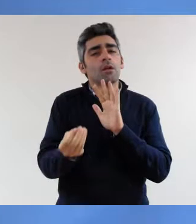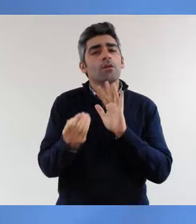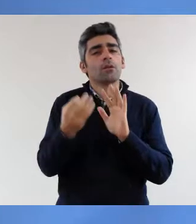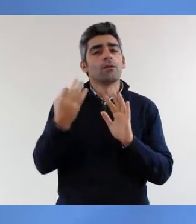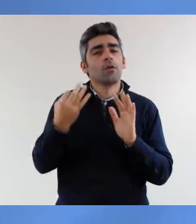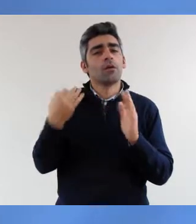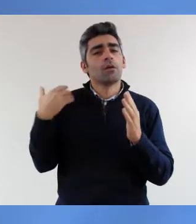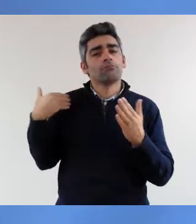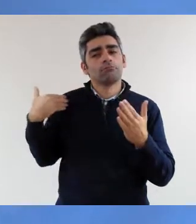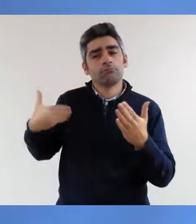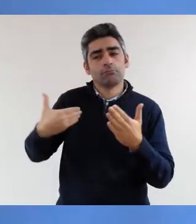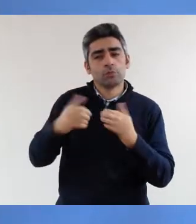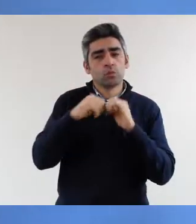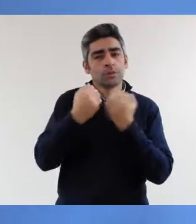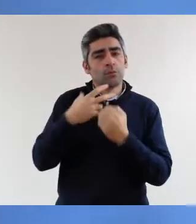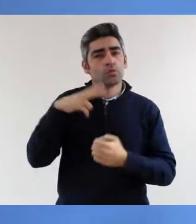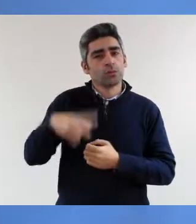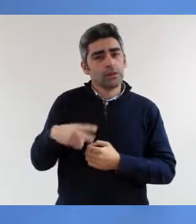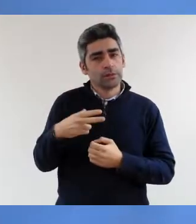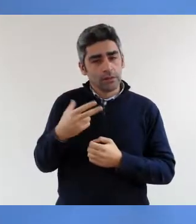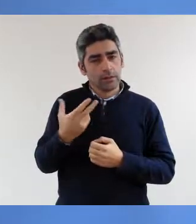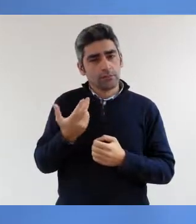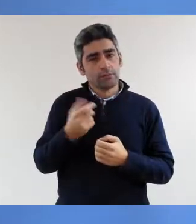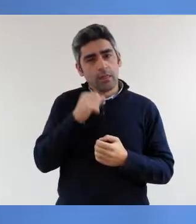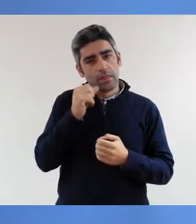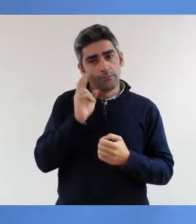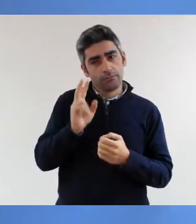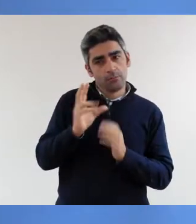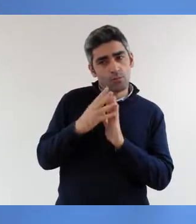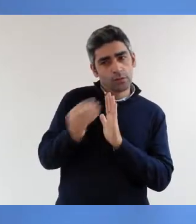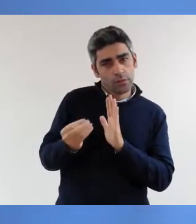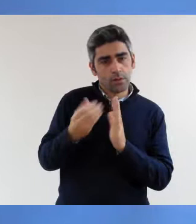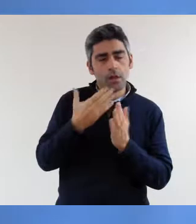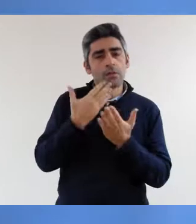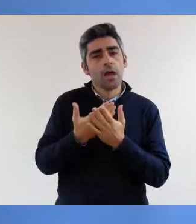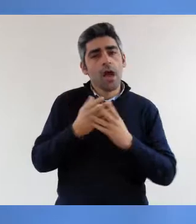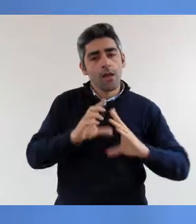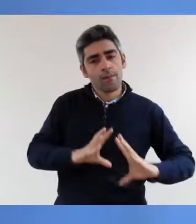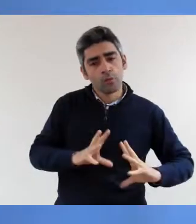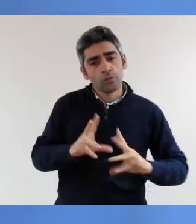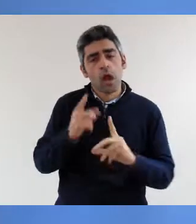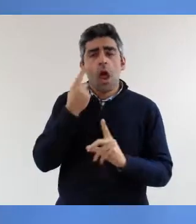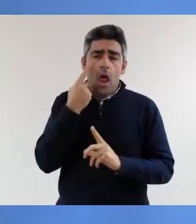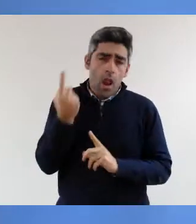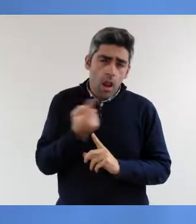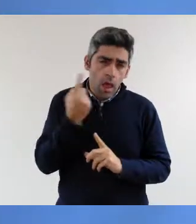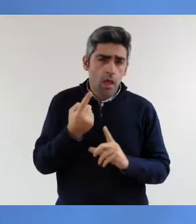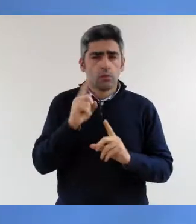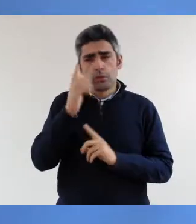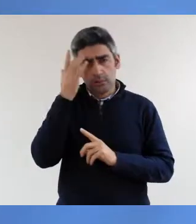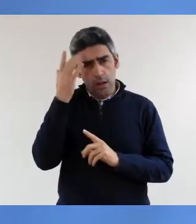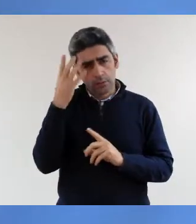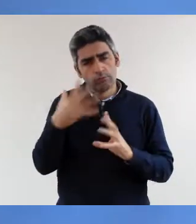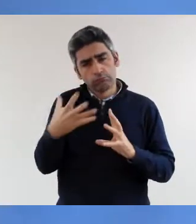de modelo que existiu na sociedade portuguesa que é